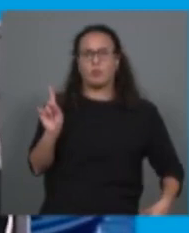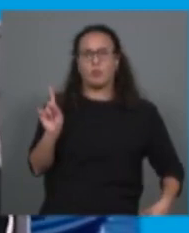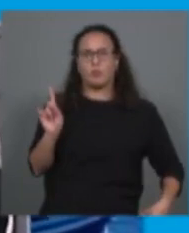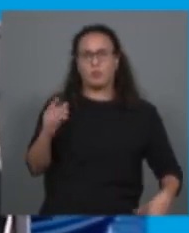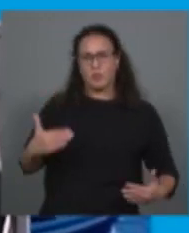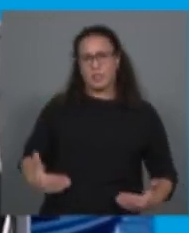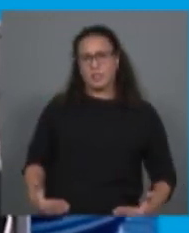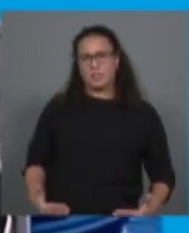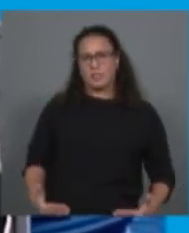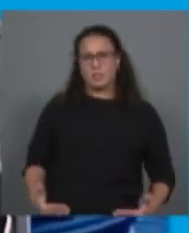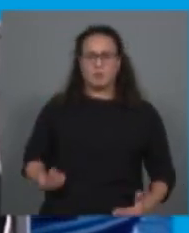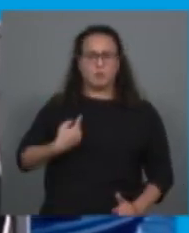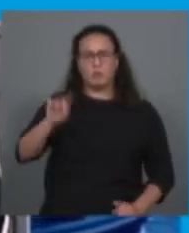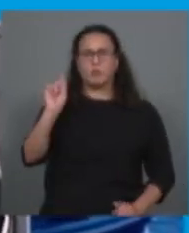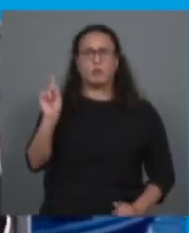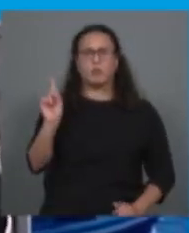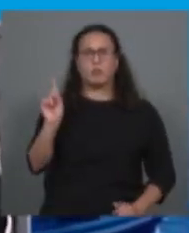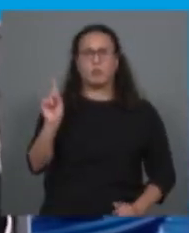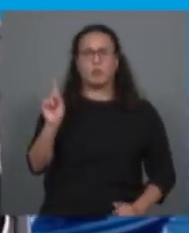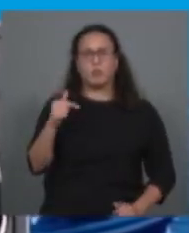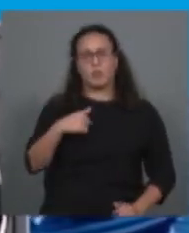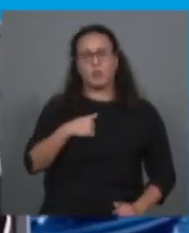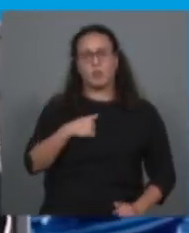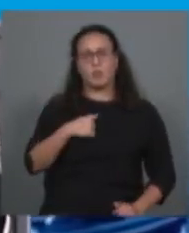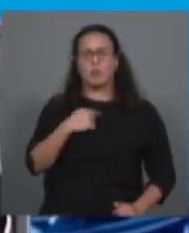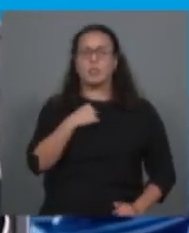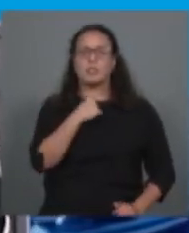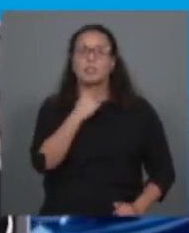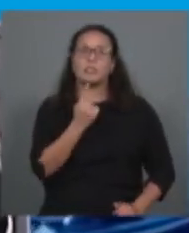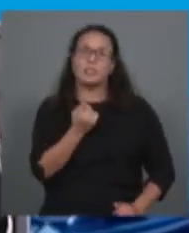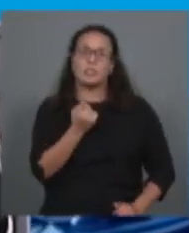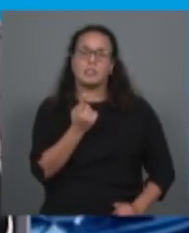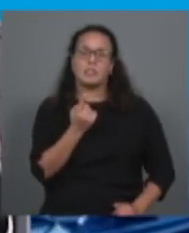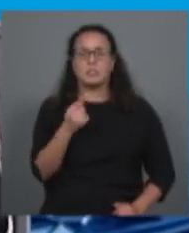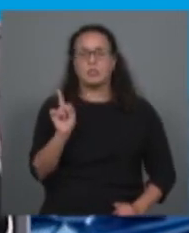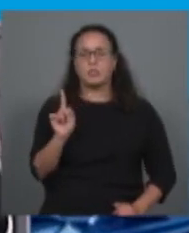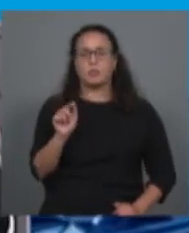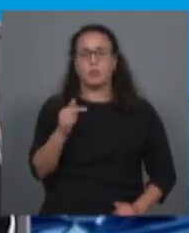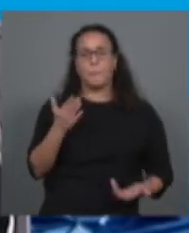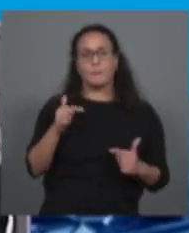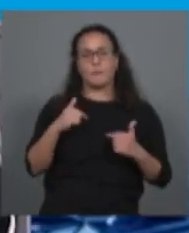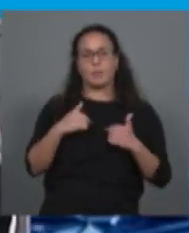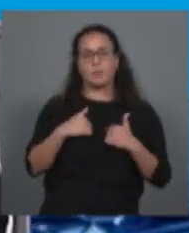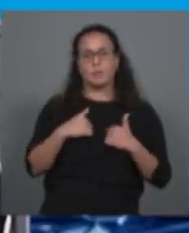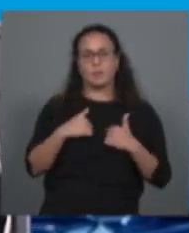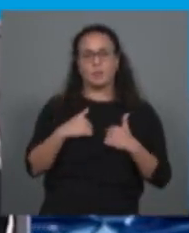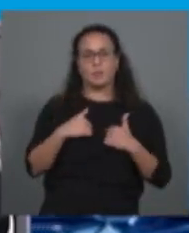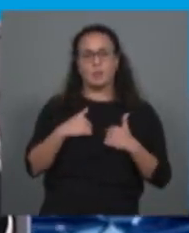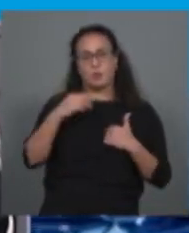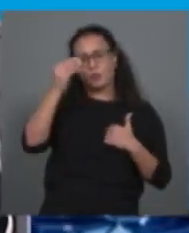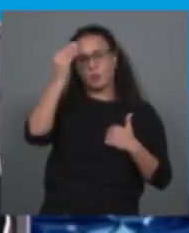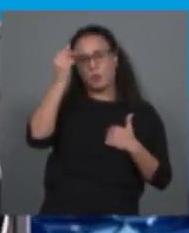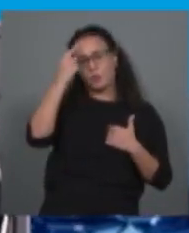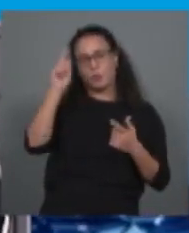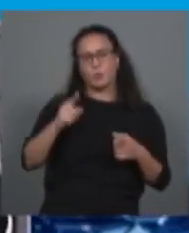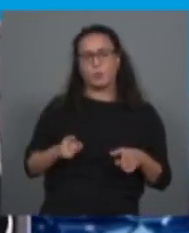muito clara, embora ela provavelmente não a verbalize da forma como nós, educadores, temos que verbalizar. E eu acho que estes pequenos